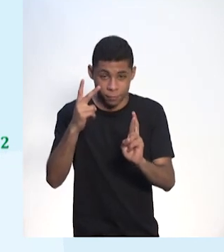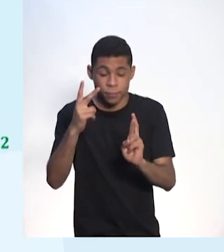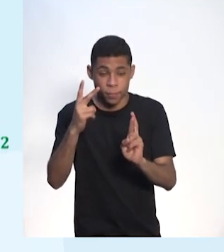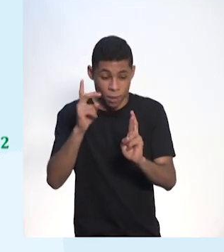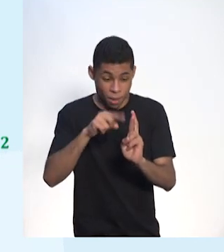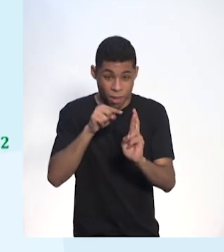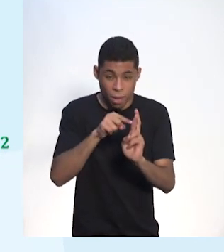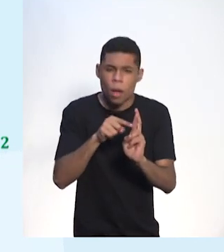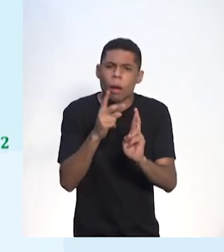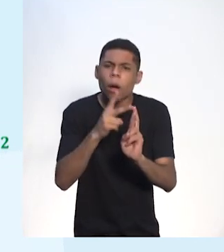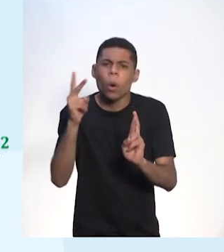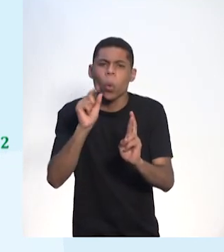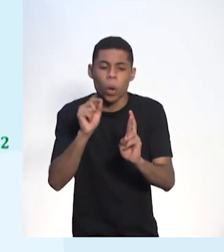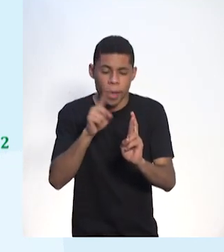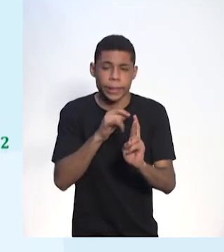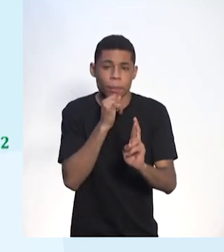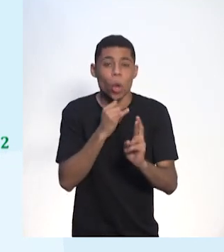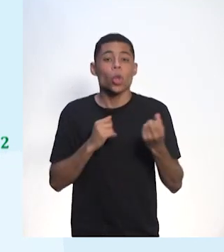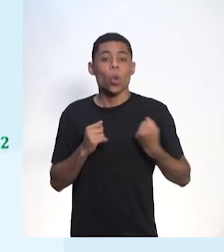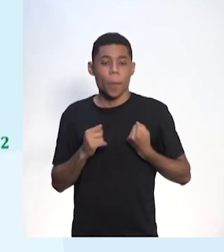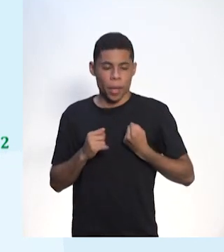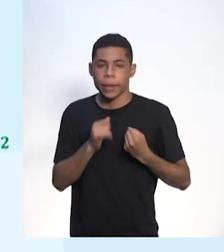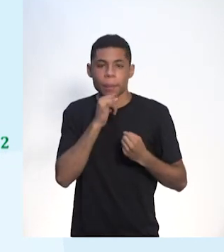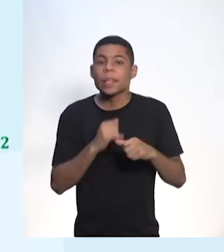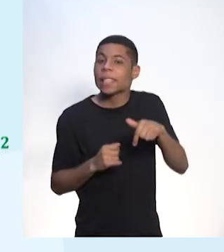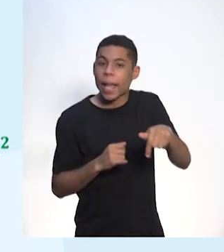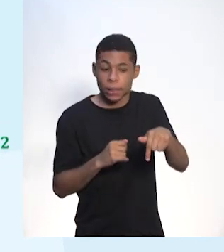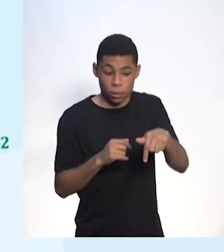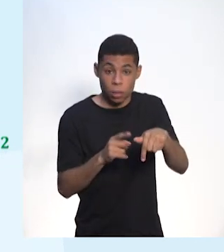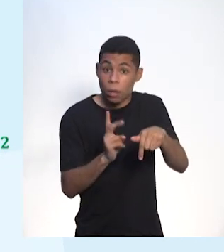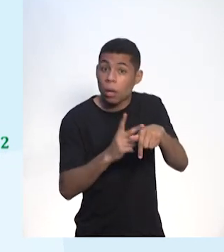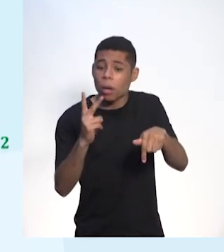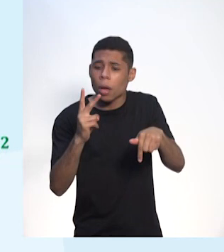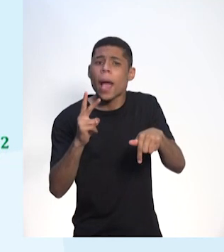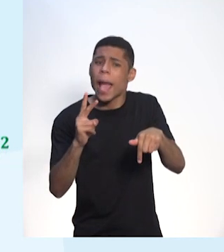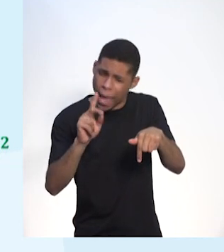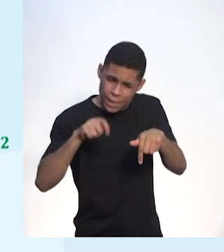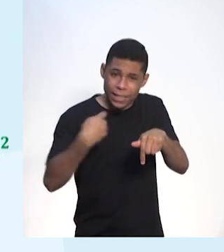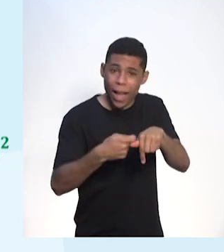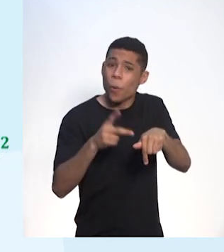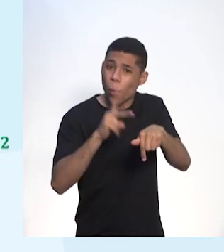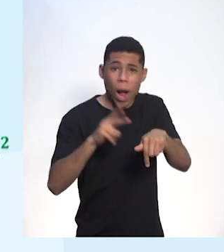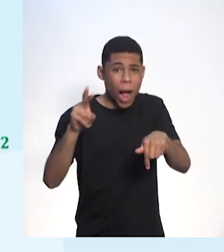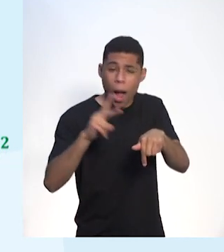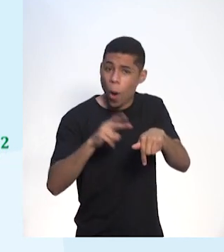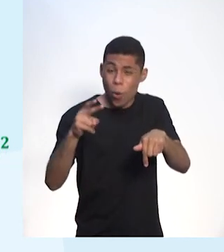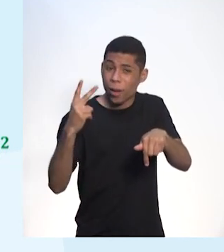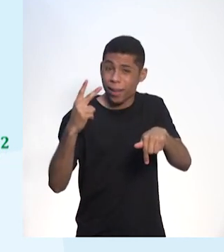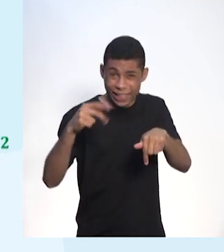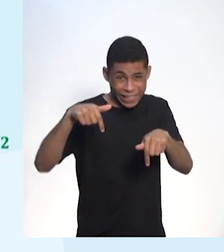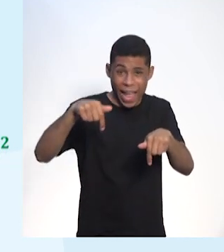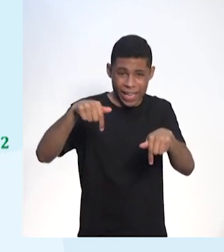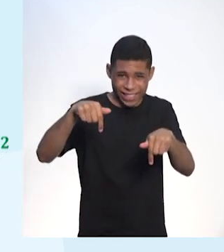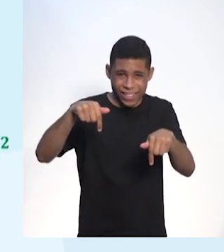é ele vezes ele mesmo, não é isso? Tá? E aí a gente multiplica o resultado dessa potência